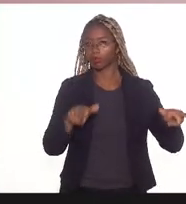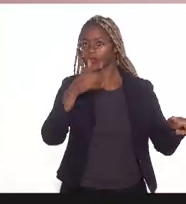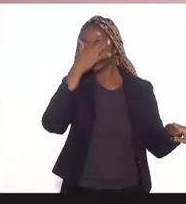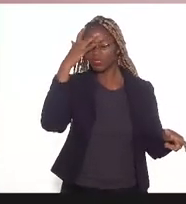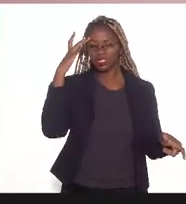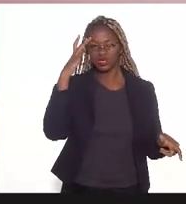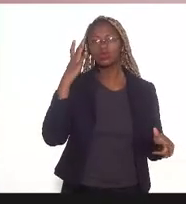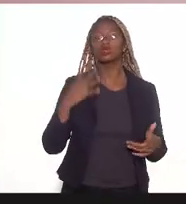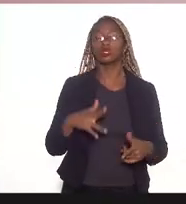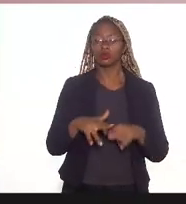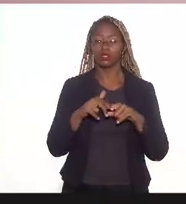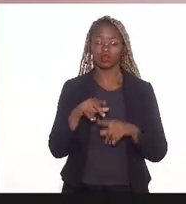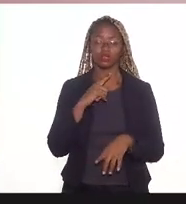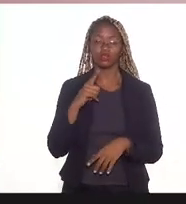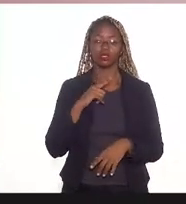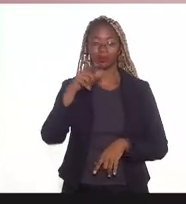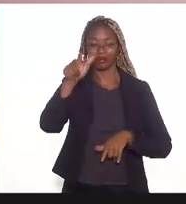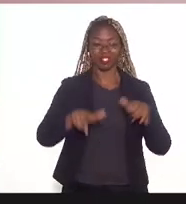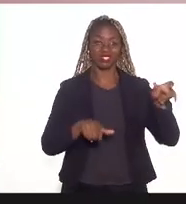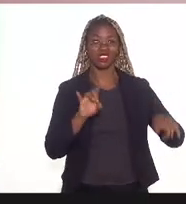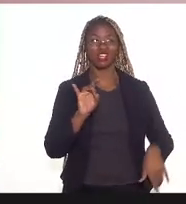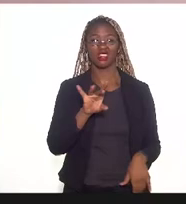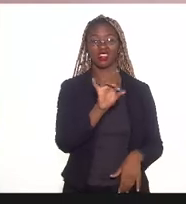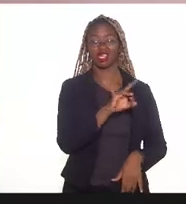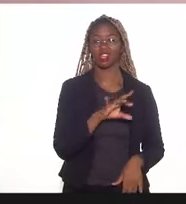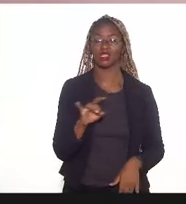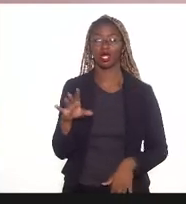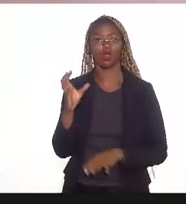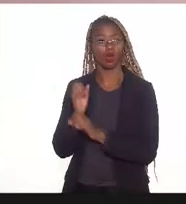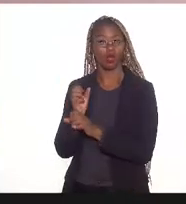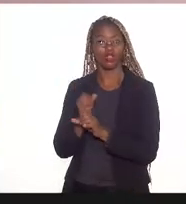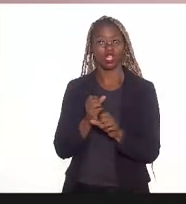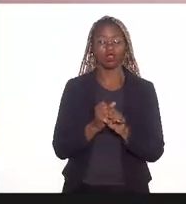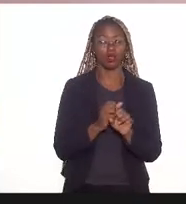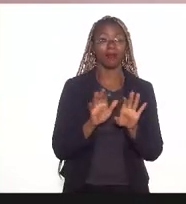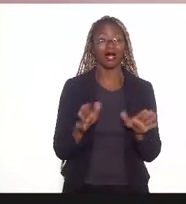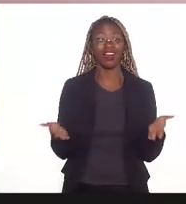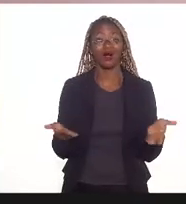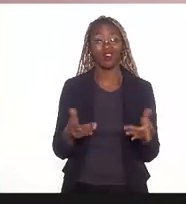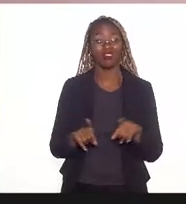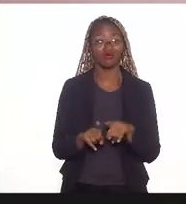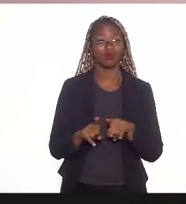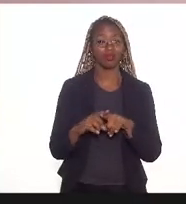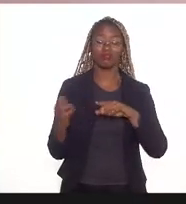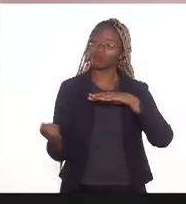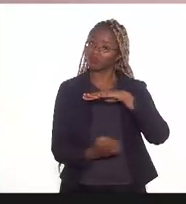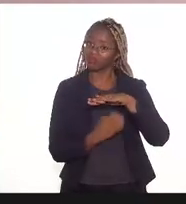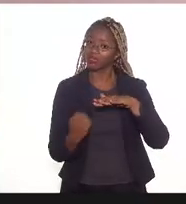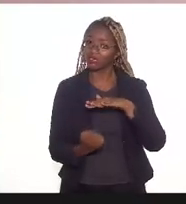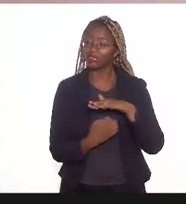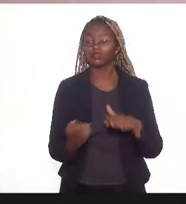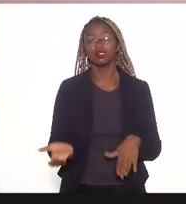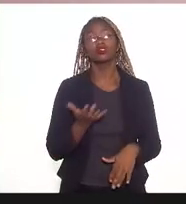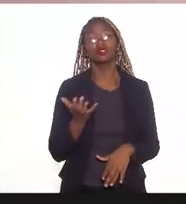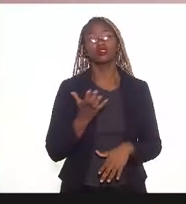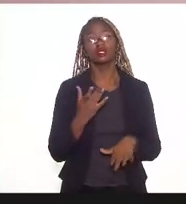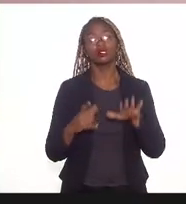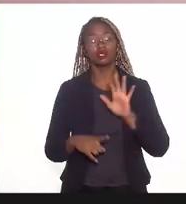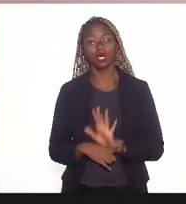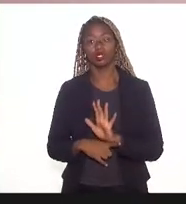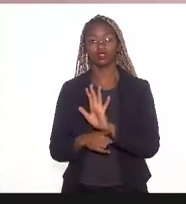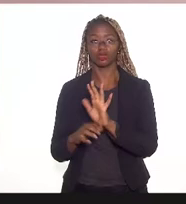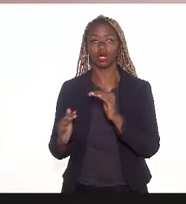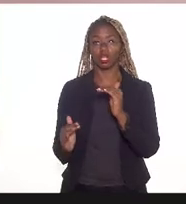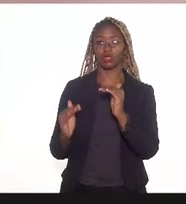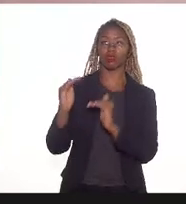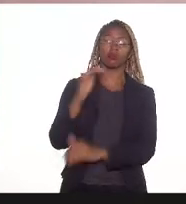uma característica que eram pessoas individuais, né, contadores, agora não, tem empresas se cadastrando na GRIU para atender esse nosso cliente do Supera.